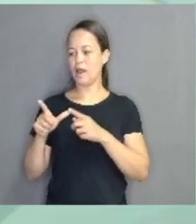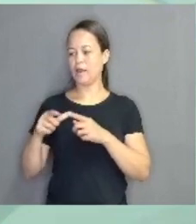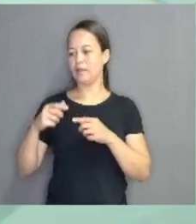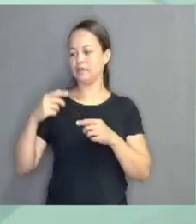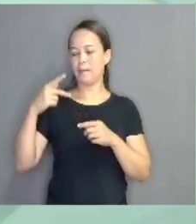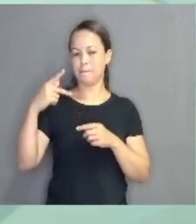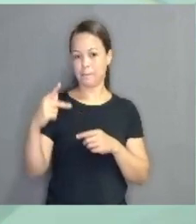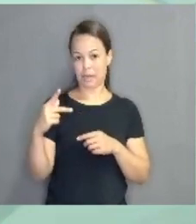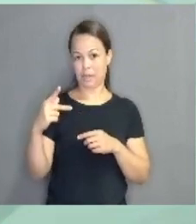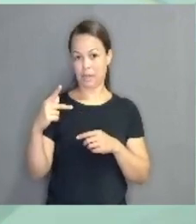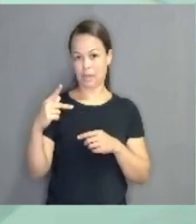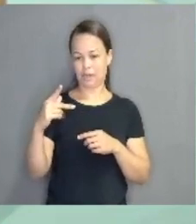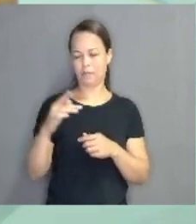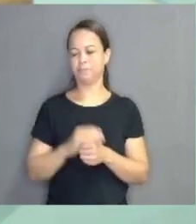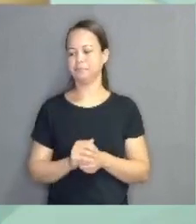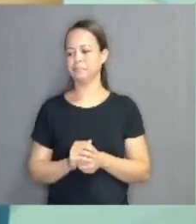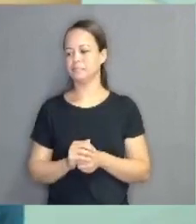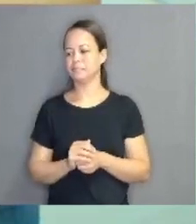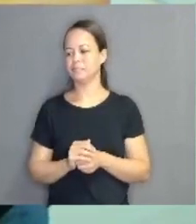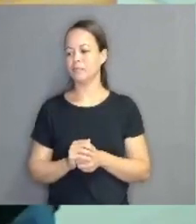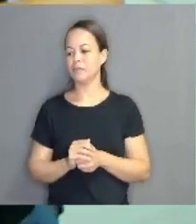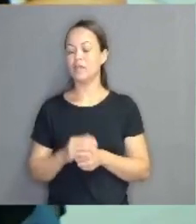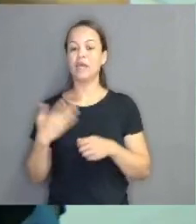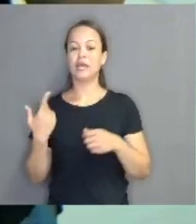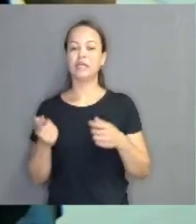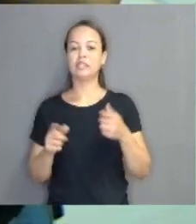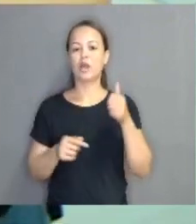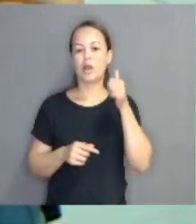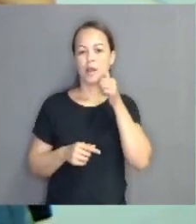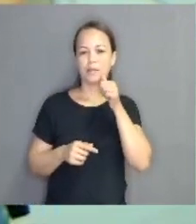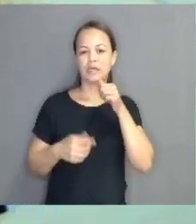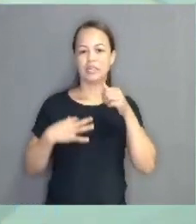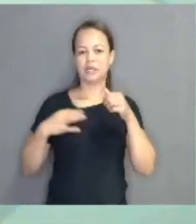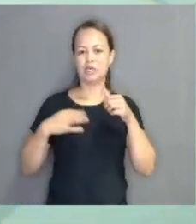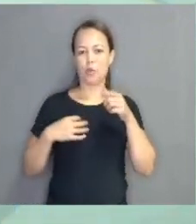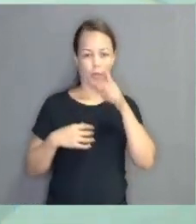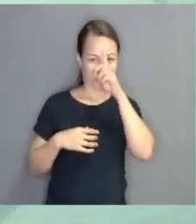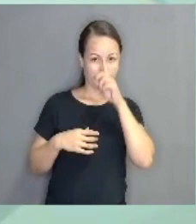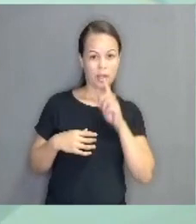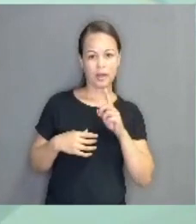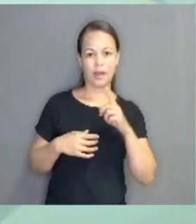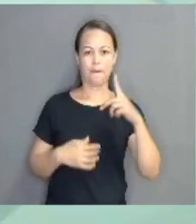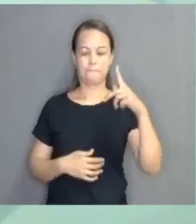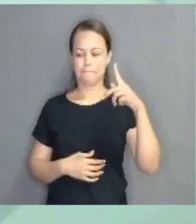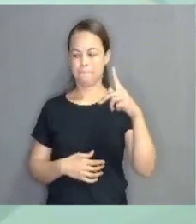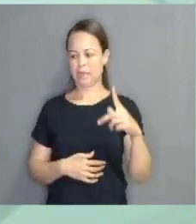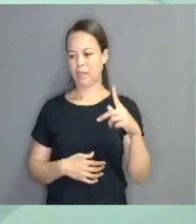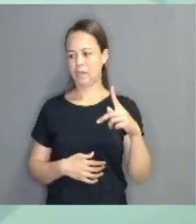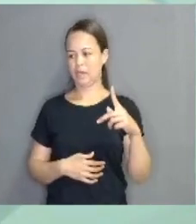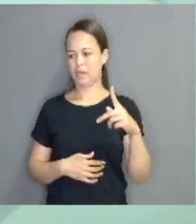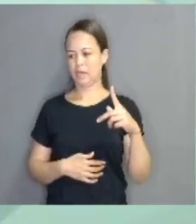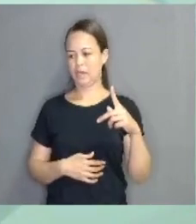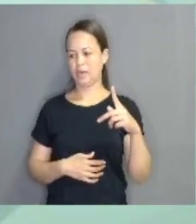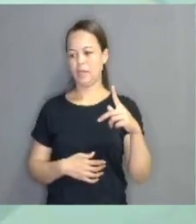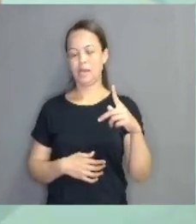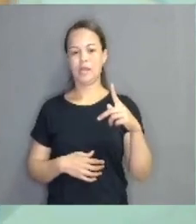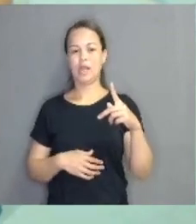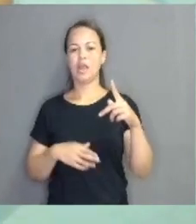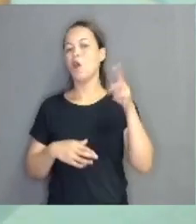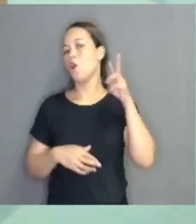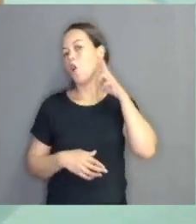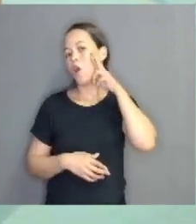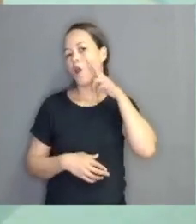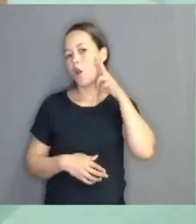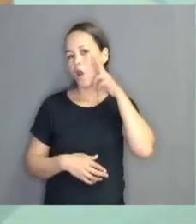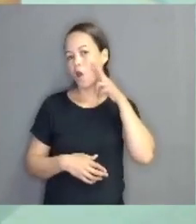a de amarelo? Outra letrinha P. A única diferença é que a primeira é a letrinha P rosa e a